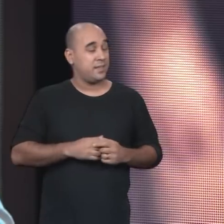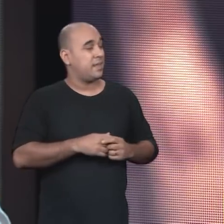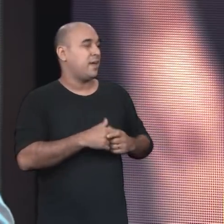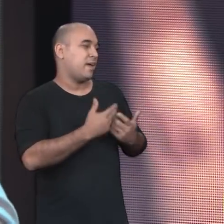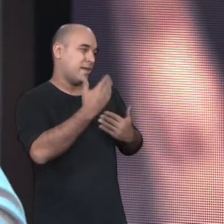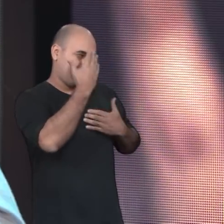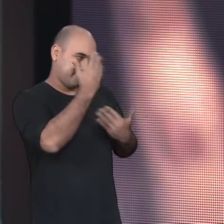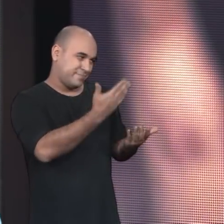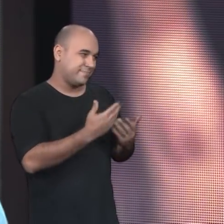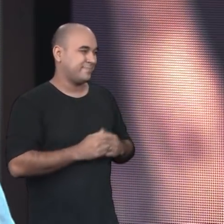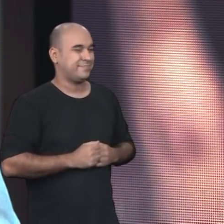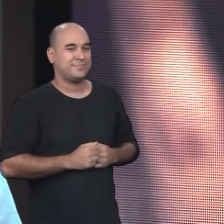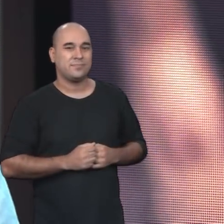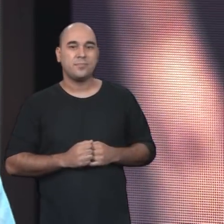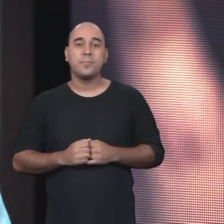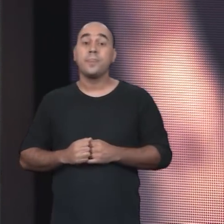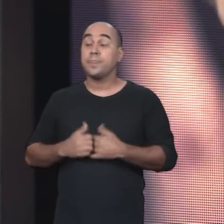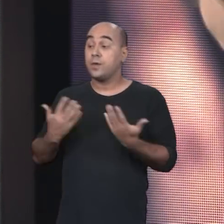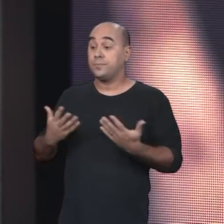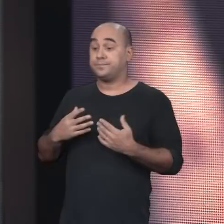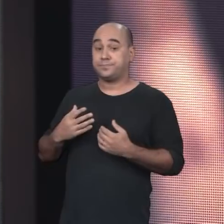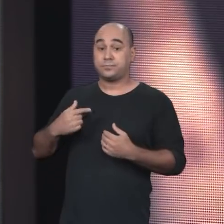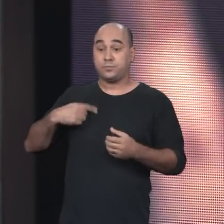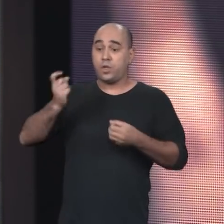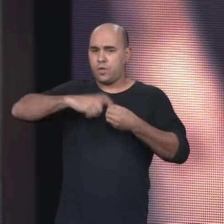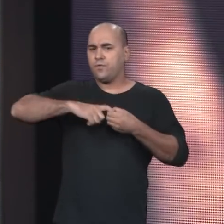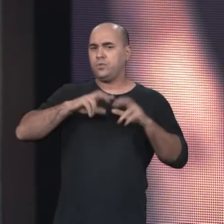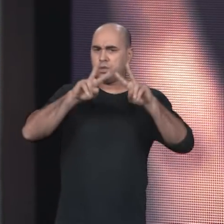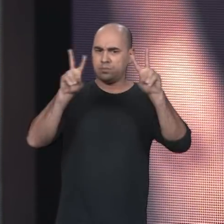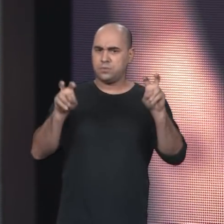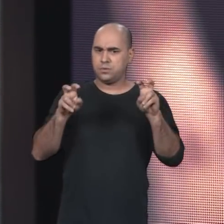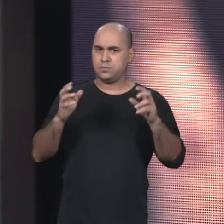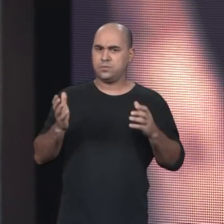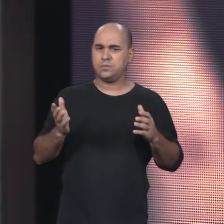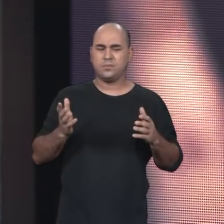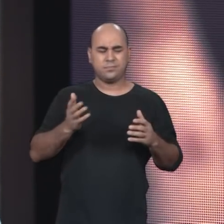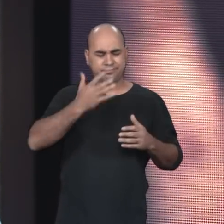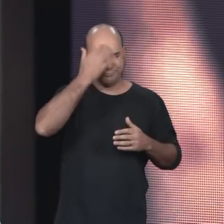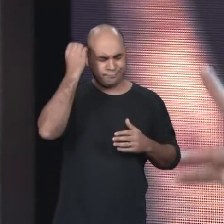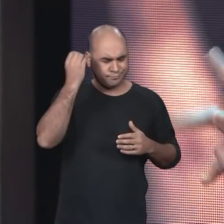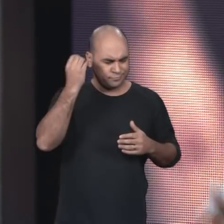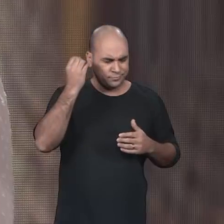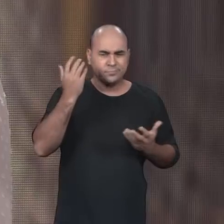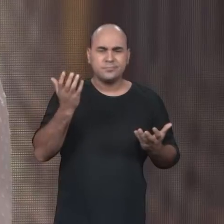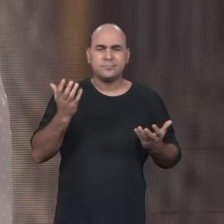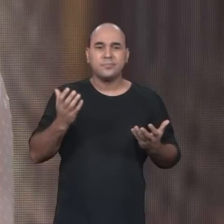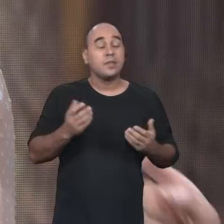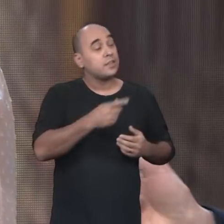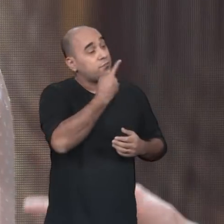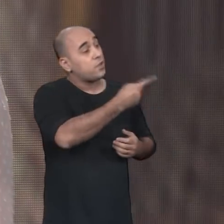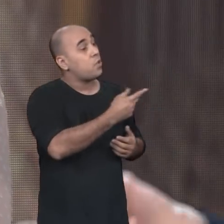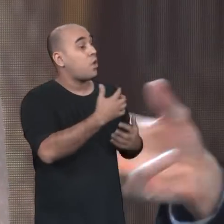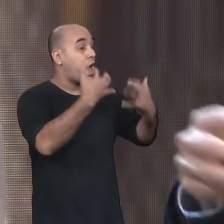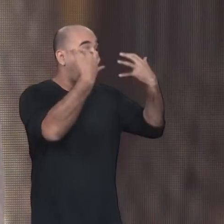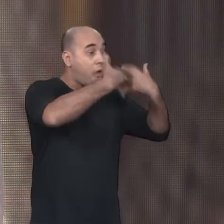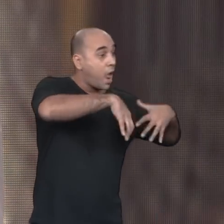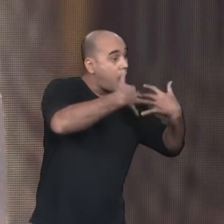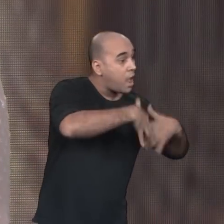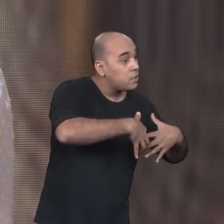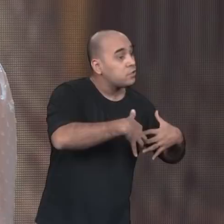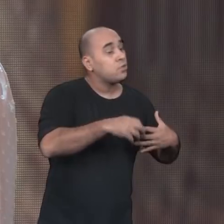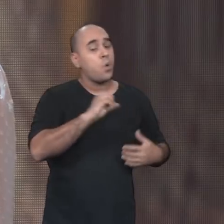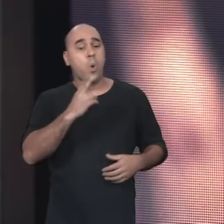E então, como eu estava falando aqui para vocês, eu até esqueci o que eu estava falando. Você estava... Do raciocínio lógico. Assim,